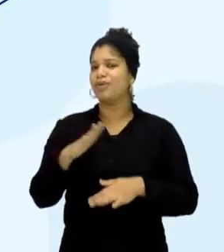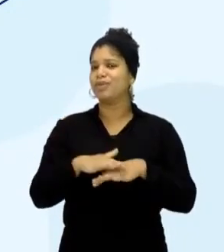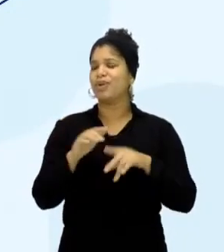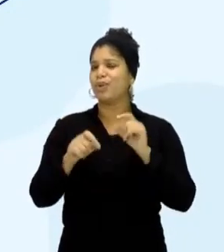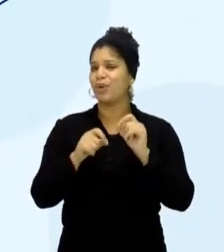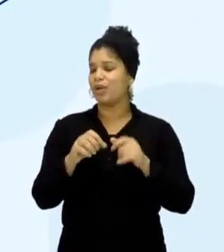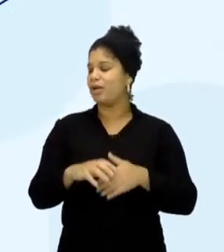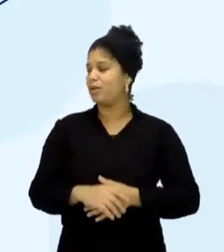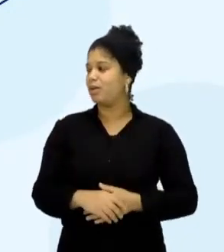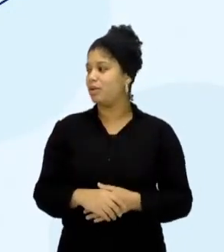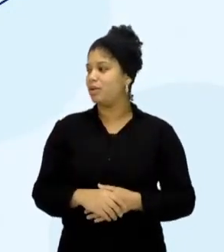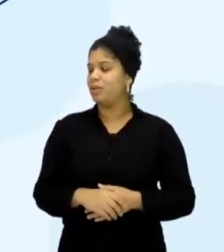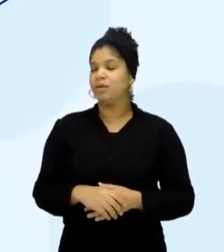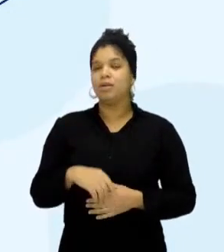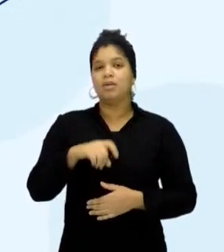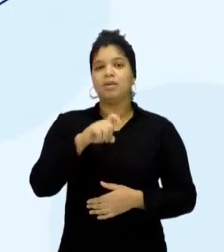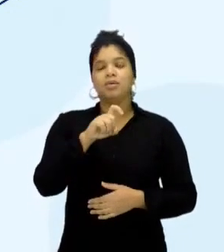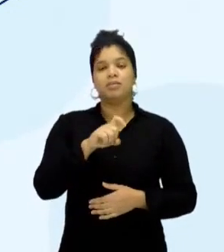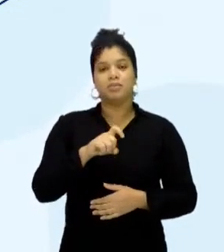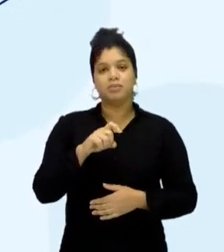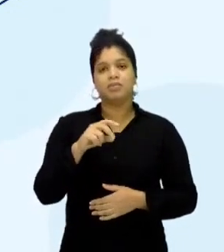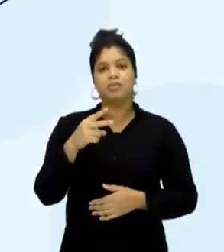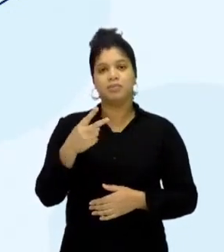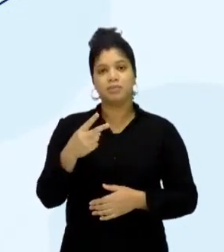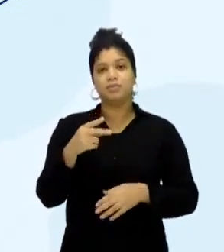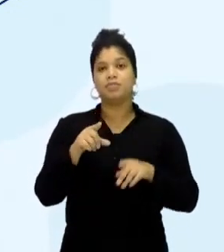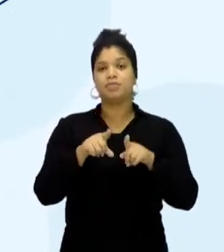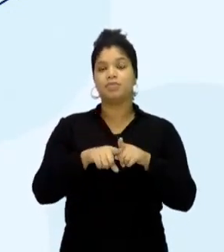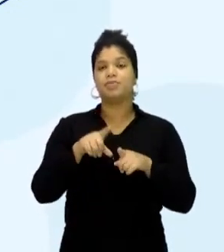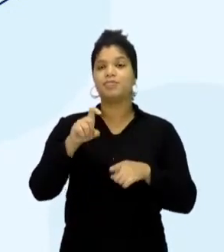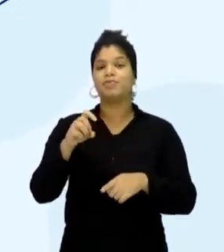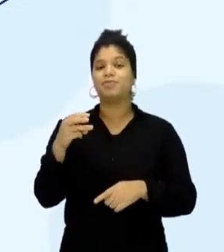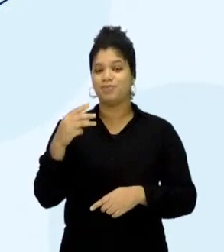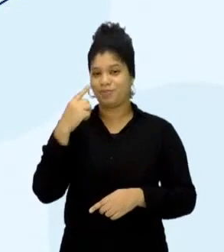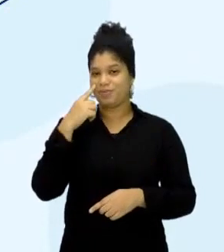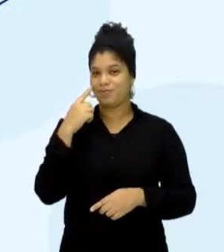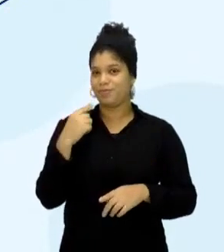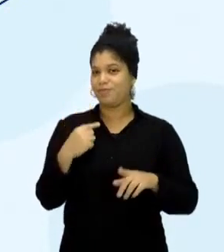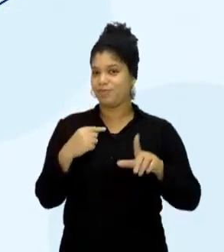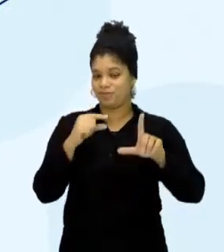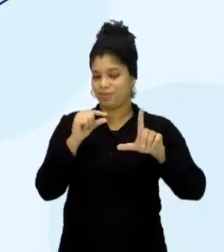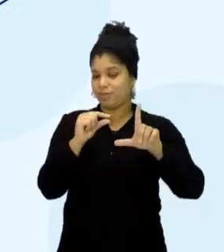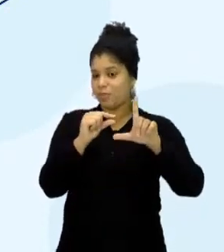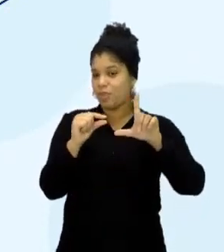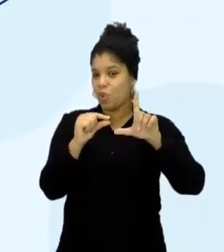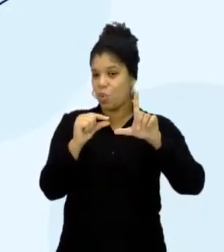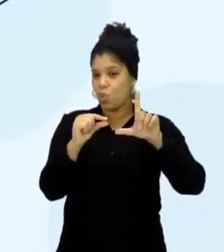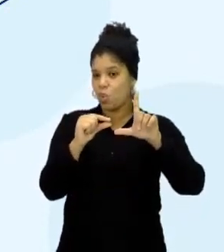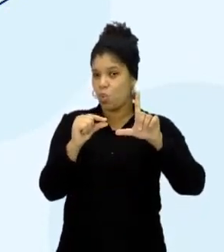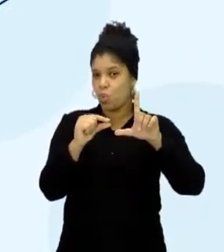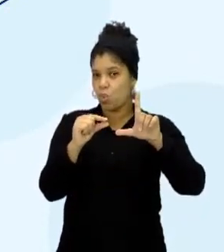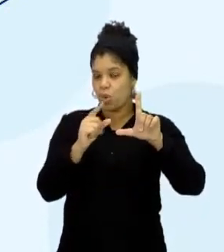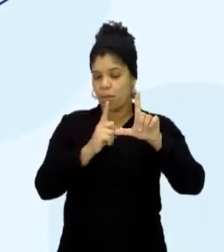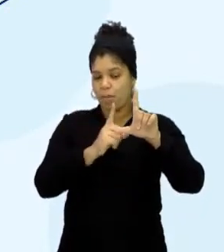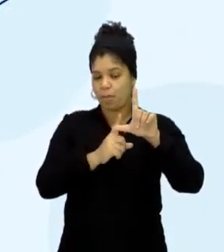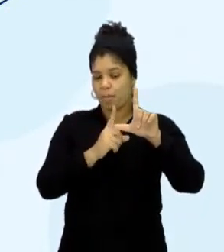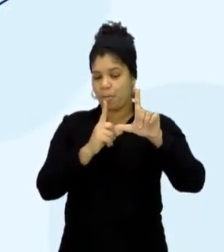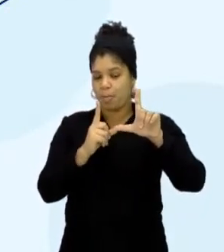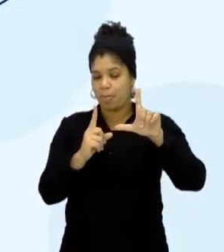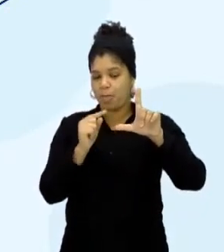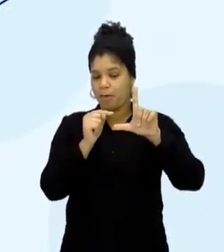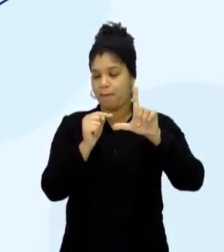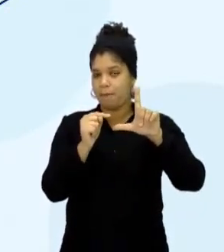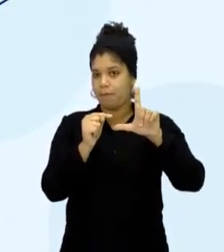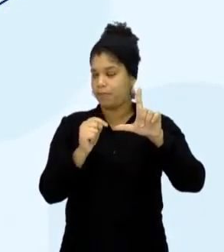Vai ser entre x2 e x3. Então eu vou fazer o mesmo esquema? Vou começar fazendo x, então